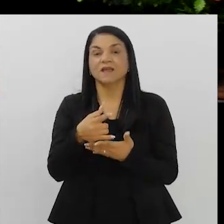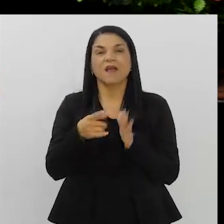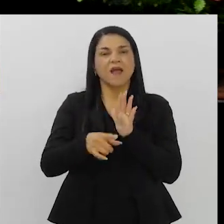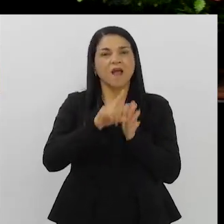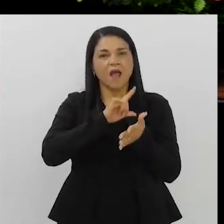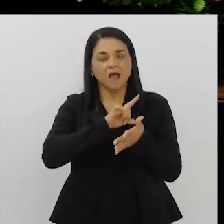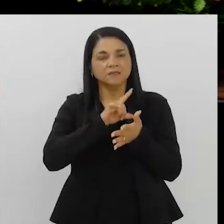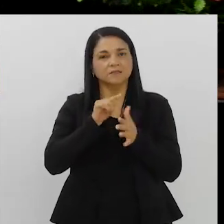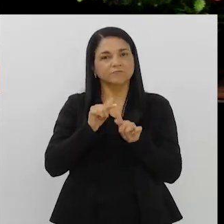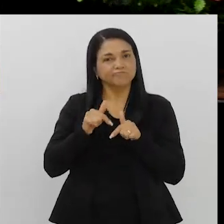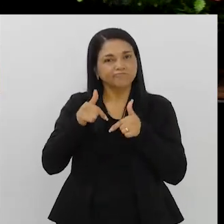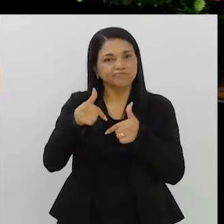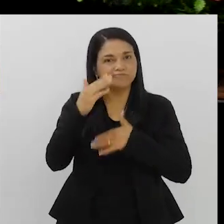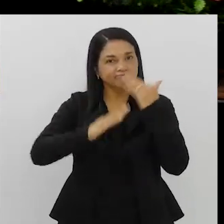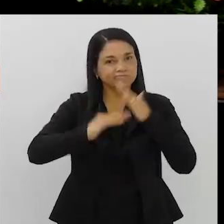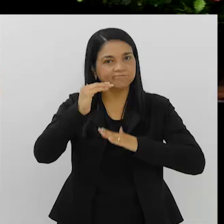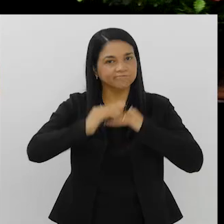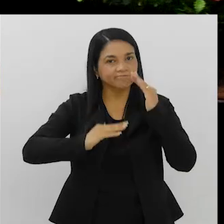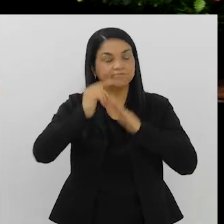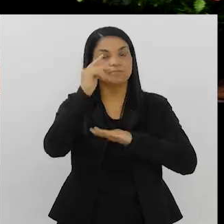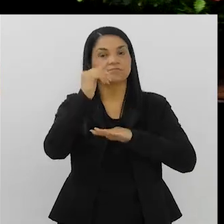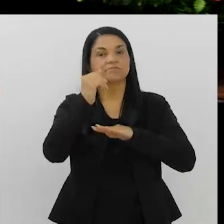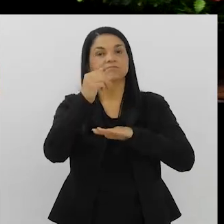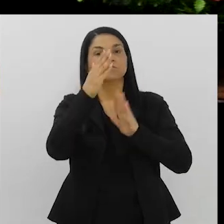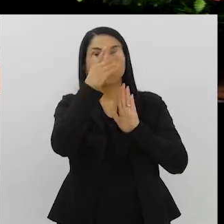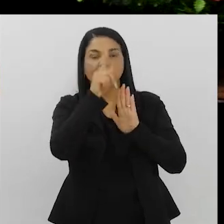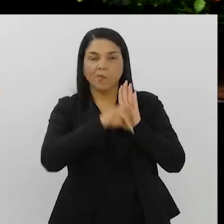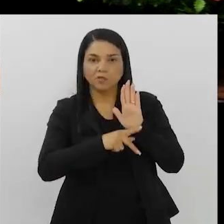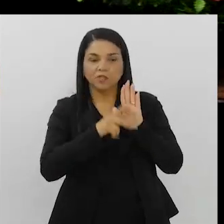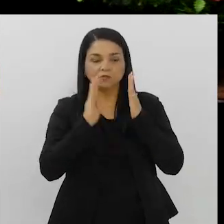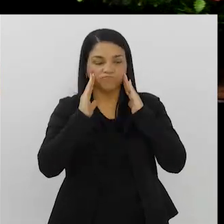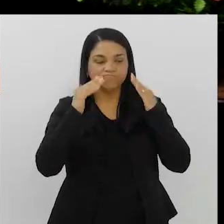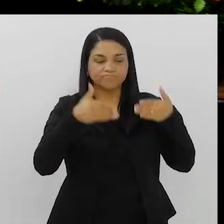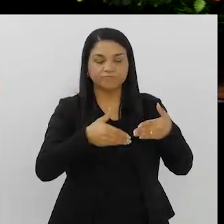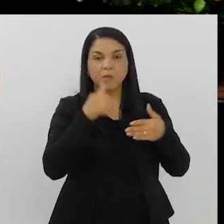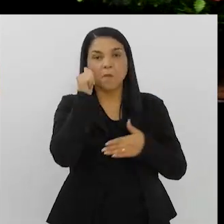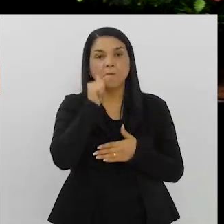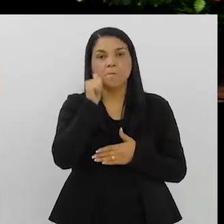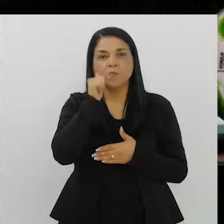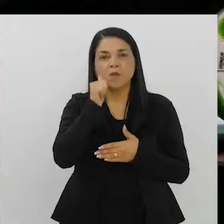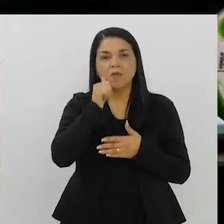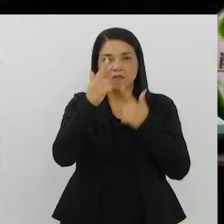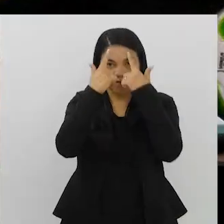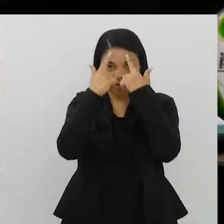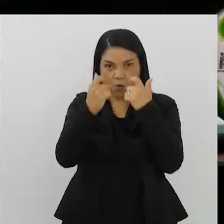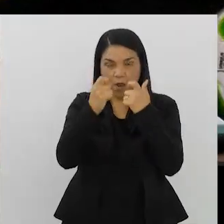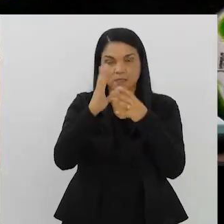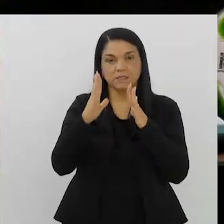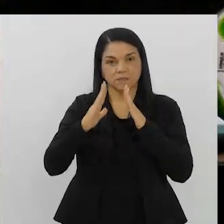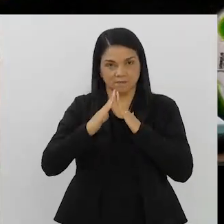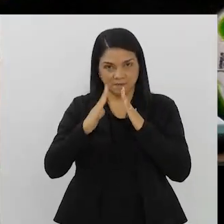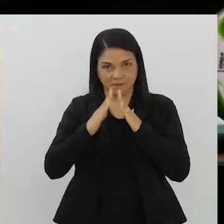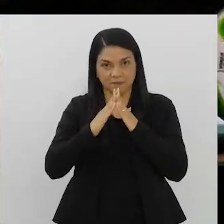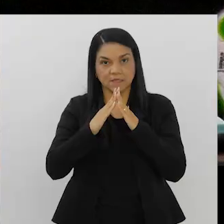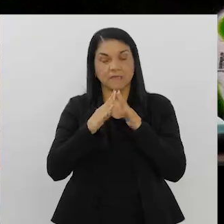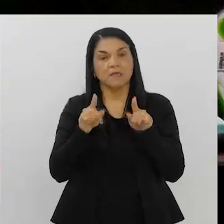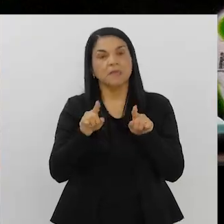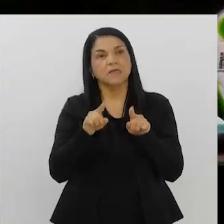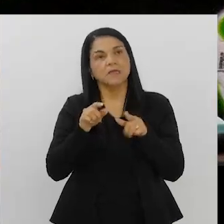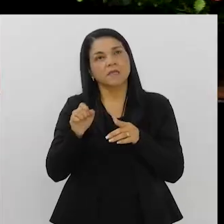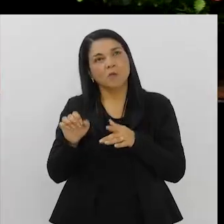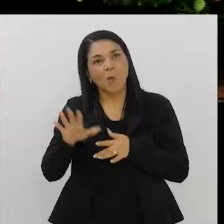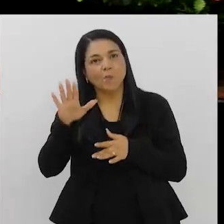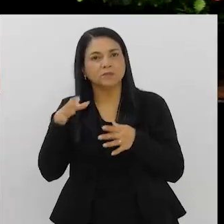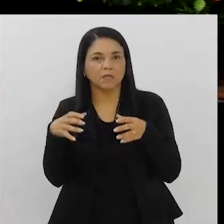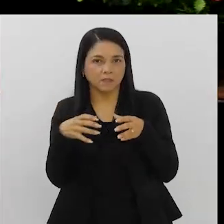atuei em projetos voltados para mulheres em situação de violência doméstica, em algumas comunidades aqui do Rio de